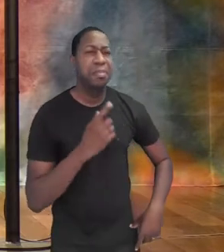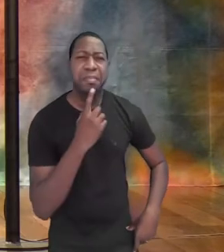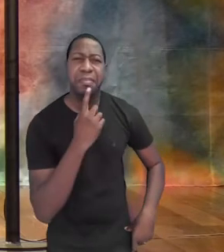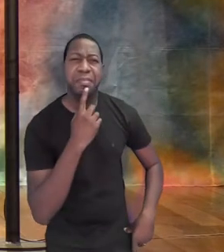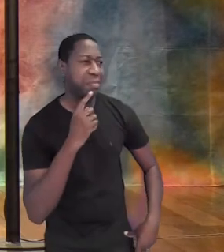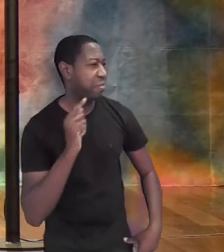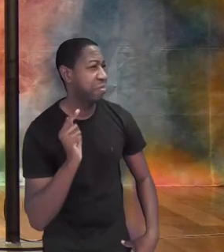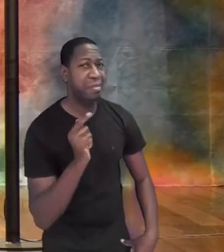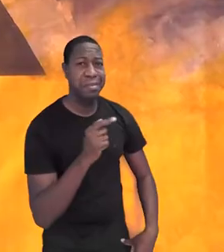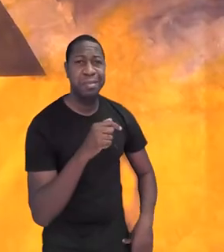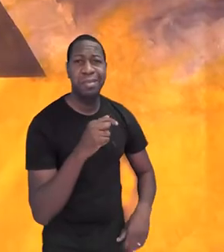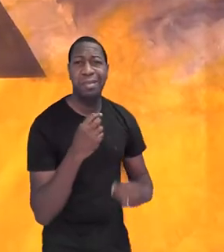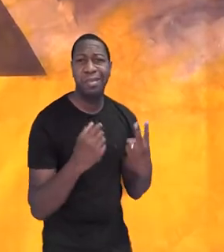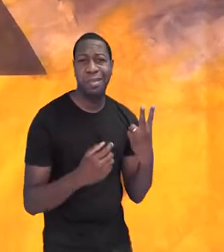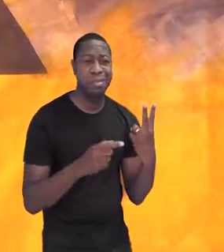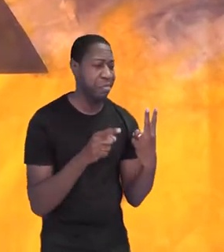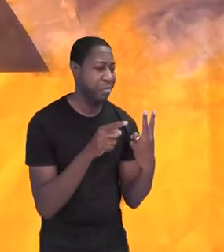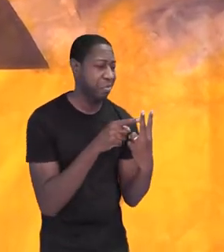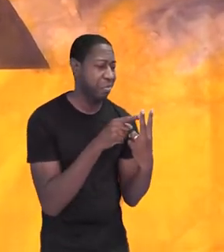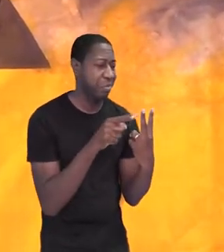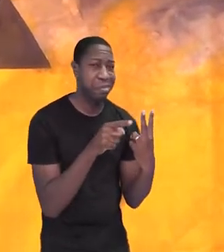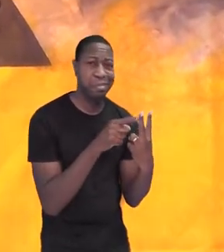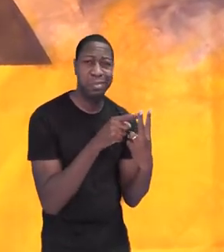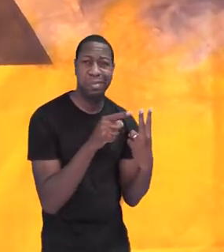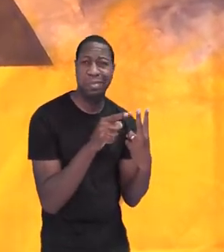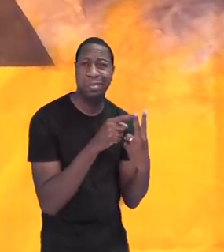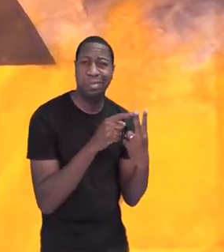aquelas duas